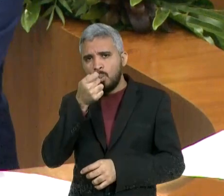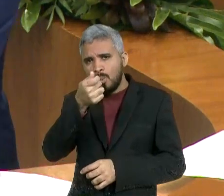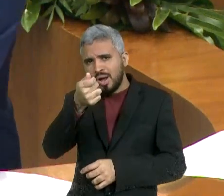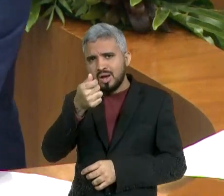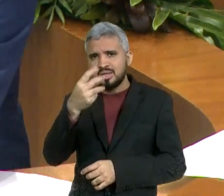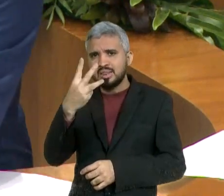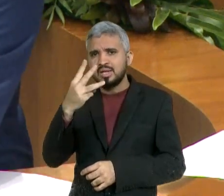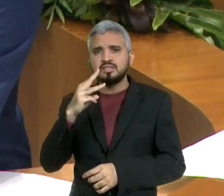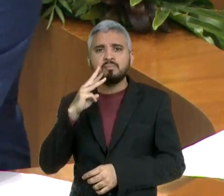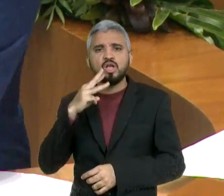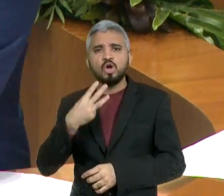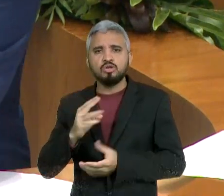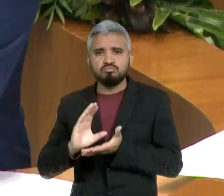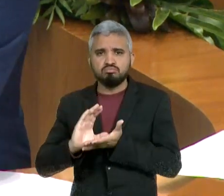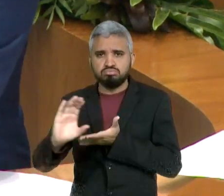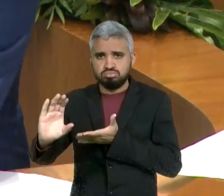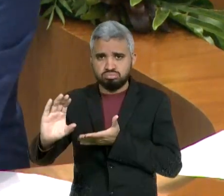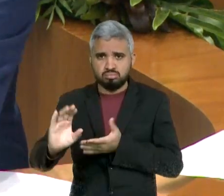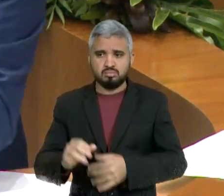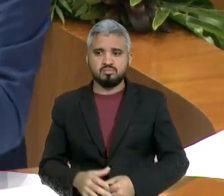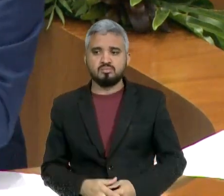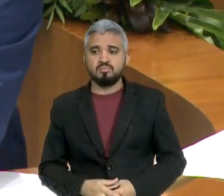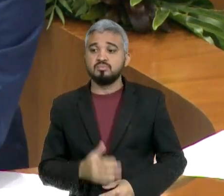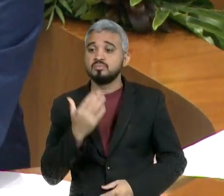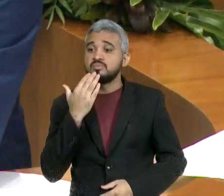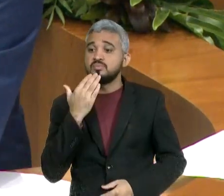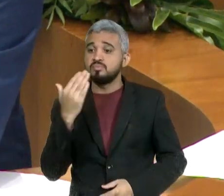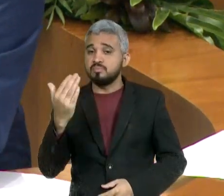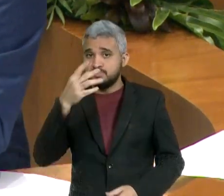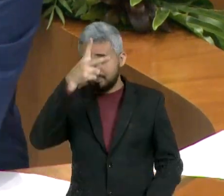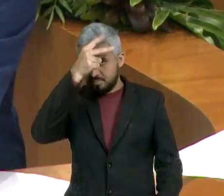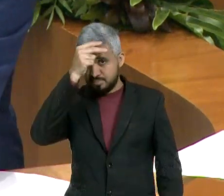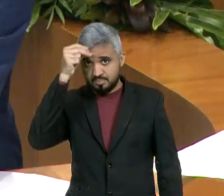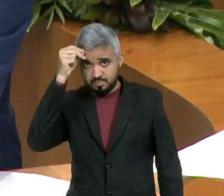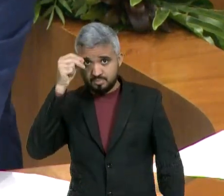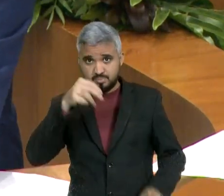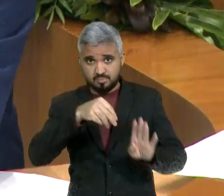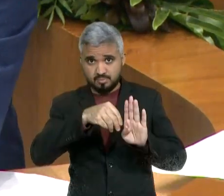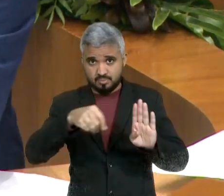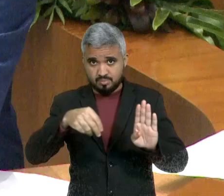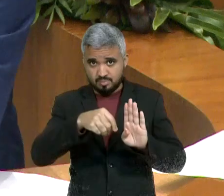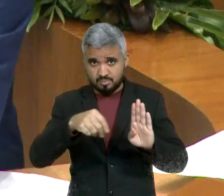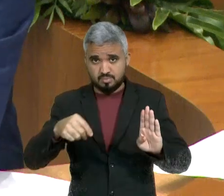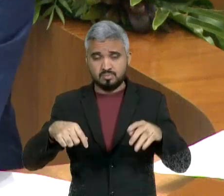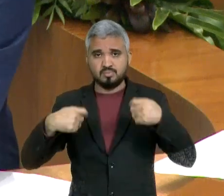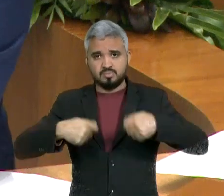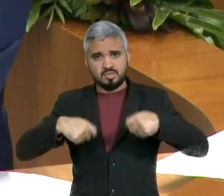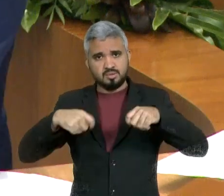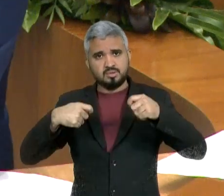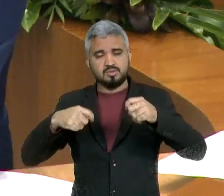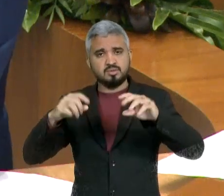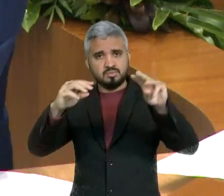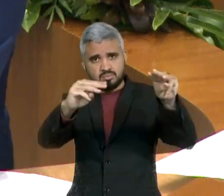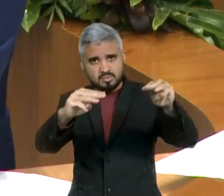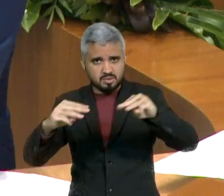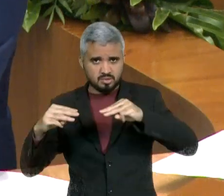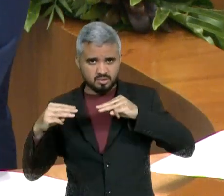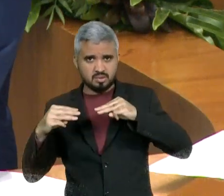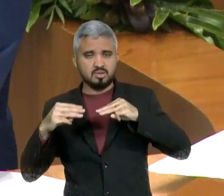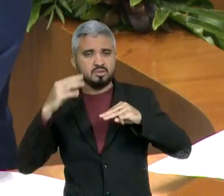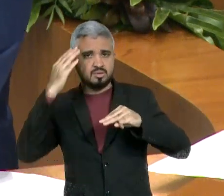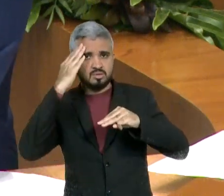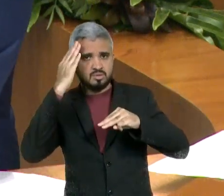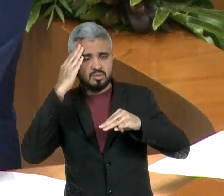Então, estamos solicitando à Prefeitura de Barreirinhas que encaminhe à Assembleia o valor exato de quanto